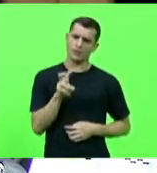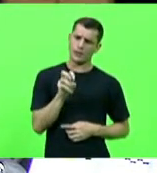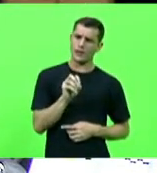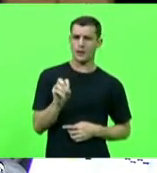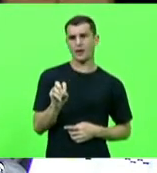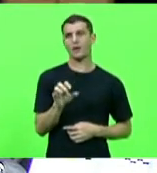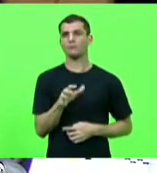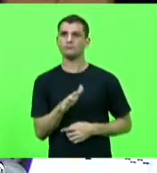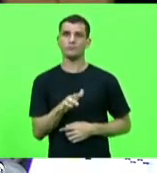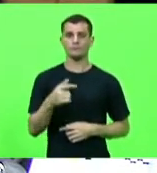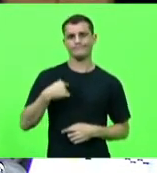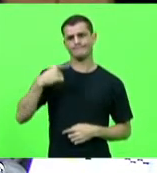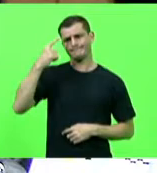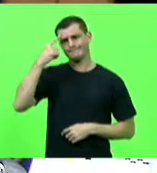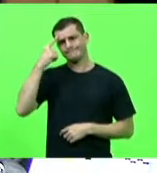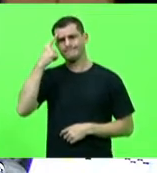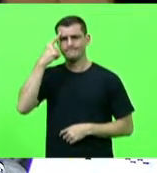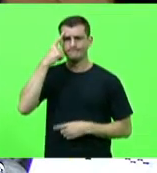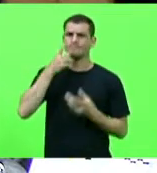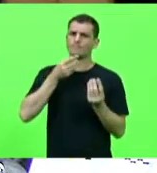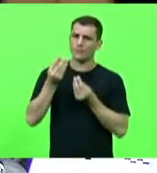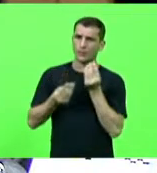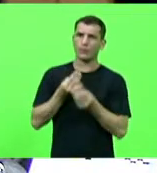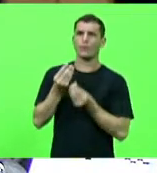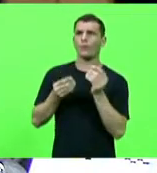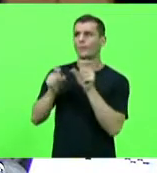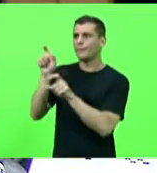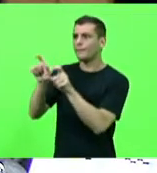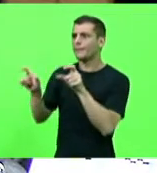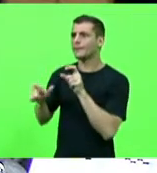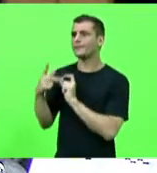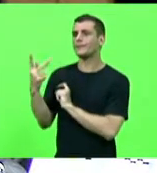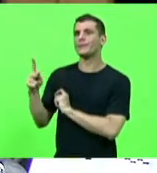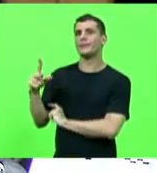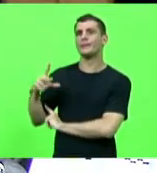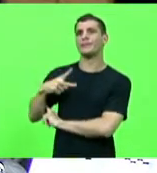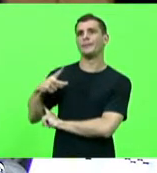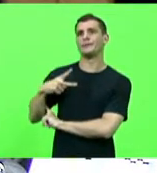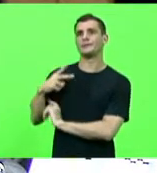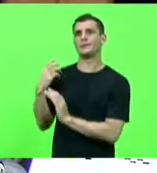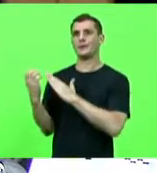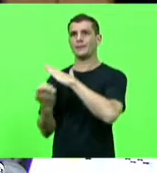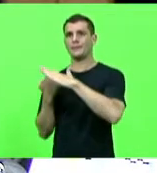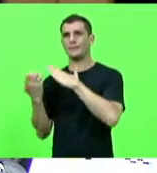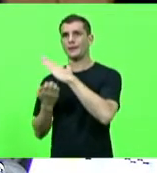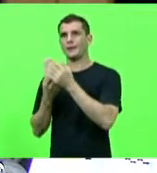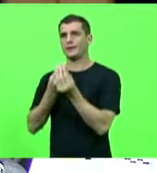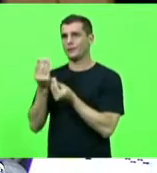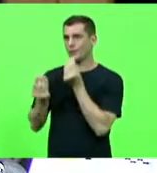eu penso como o pessoal da iniciativa privada consegue sobreviver com um salário deste.